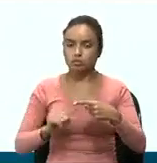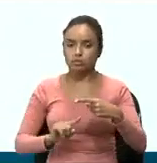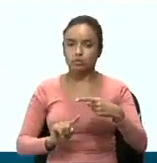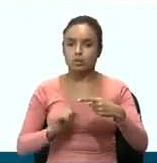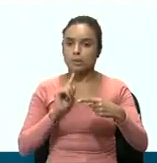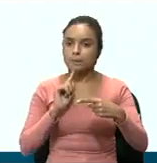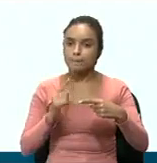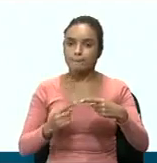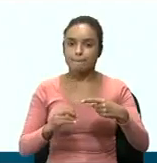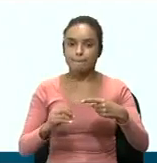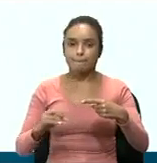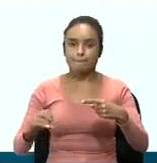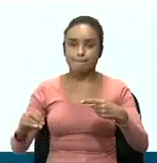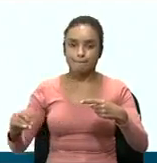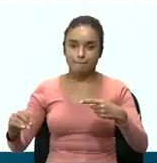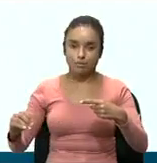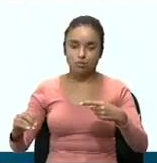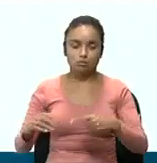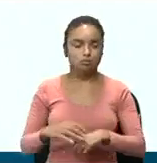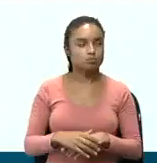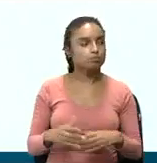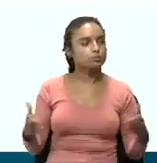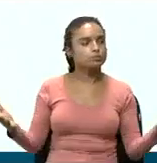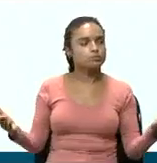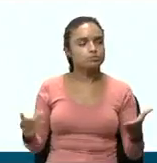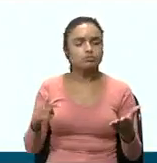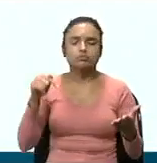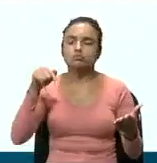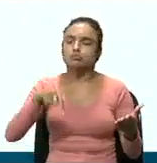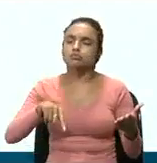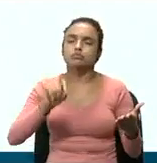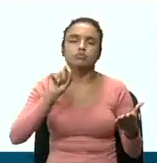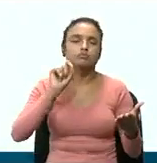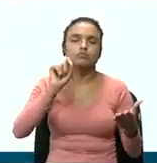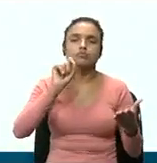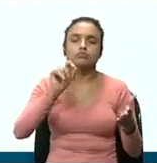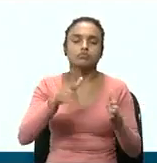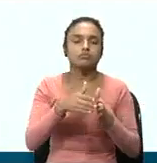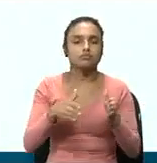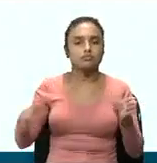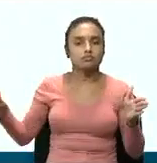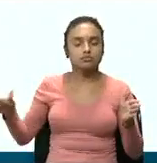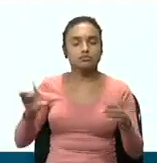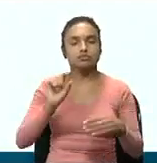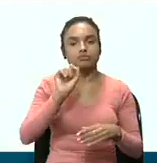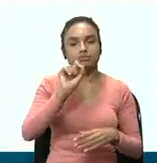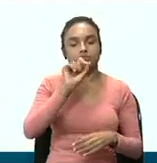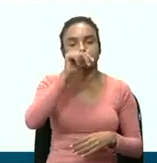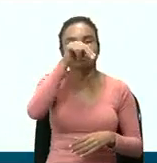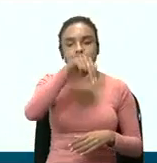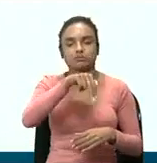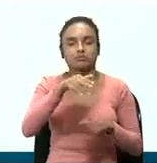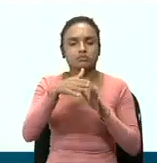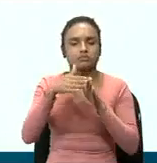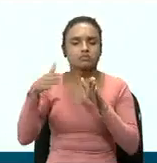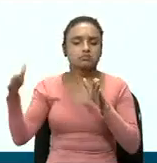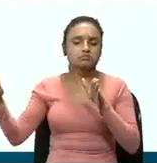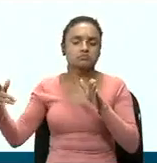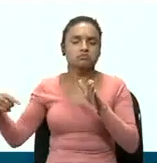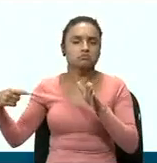Como que nós vamos então pensar no termo n, no termo genérico dessa série? Nós vamos pensar da seguinte